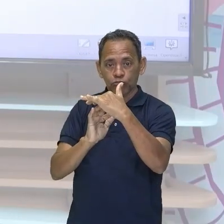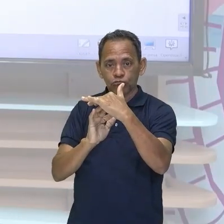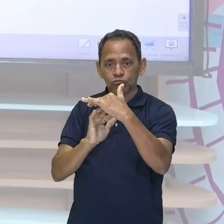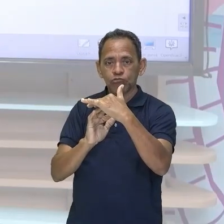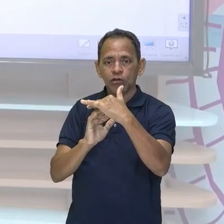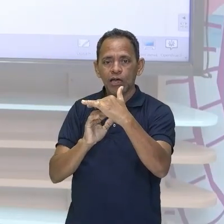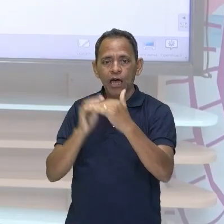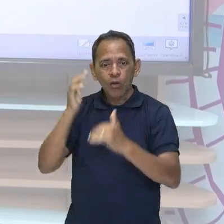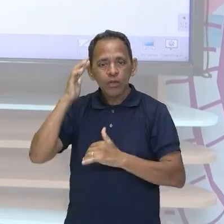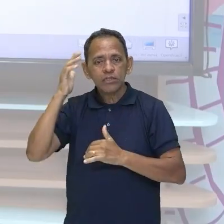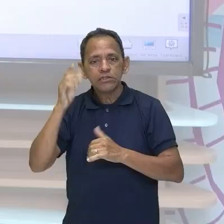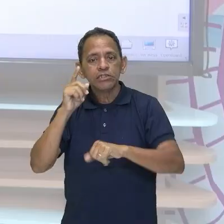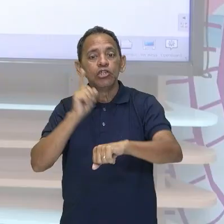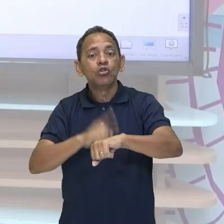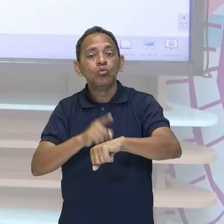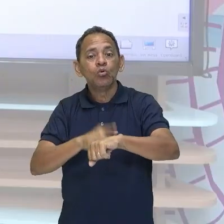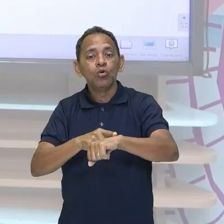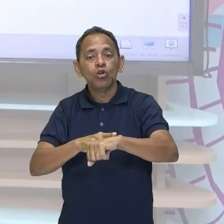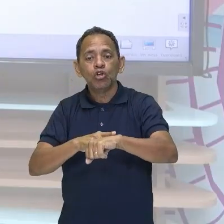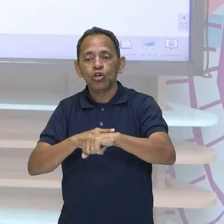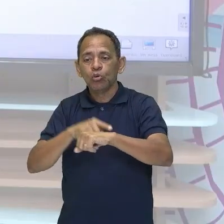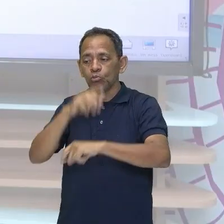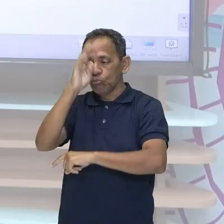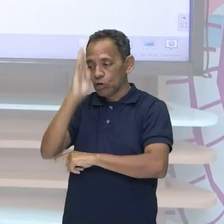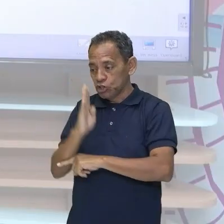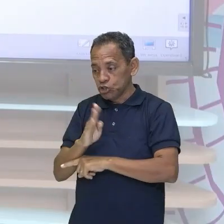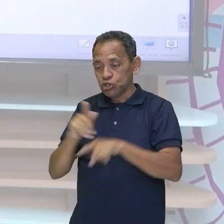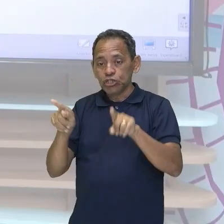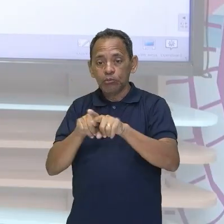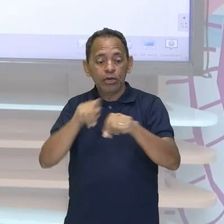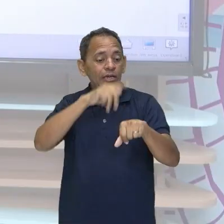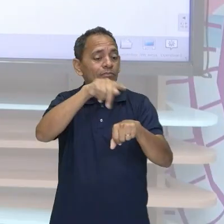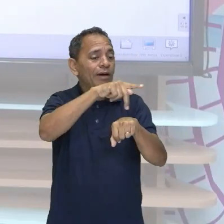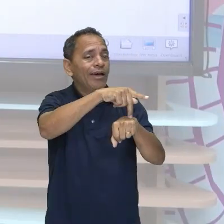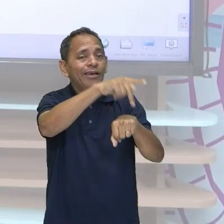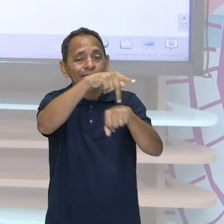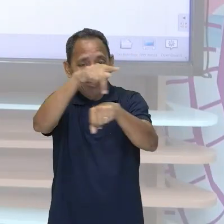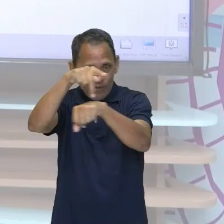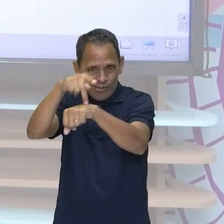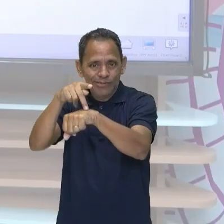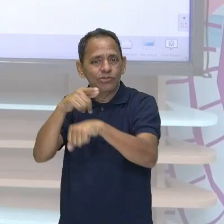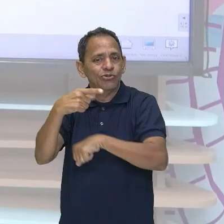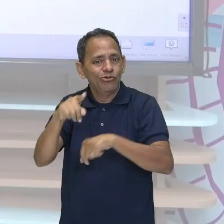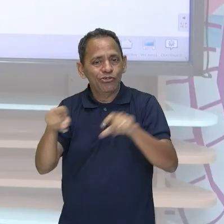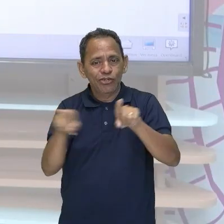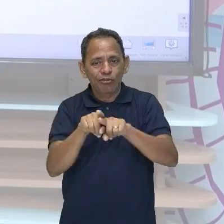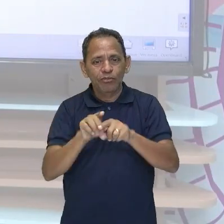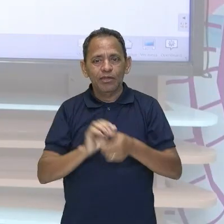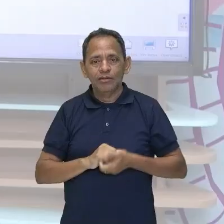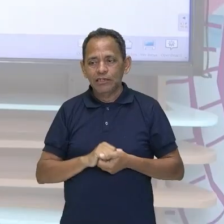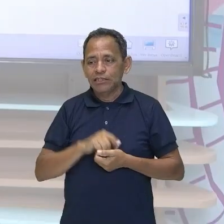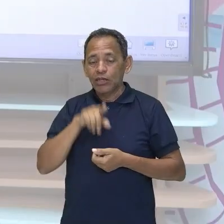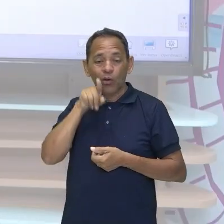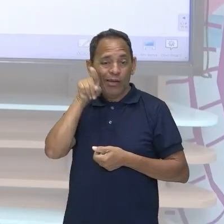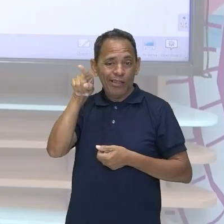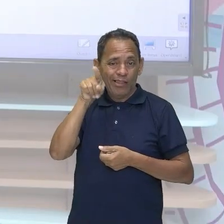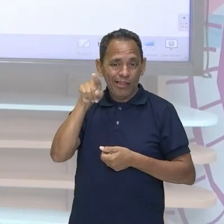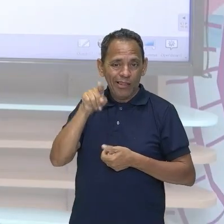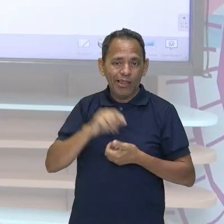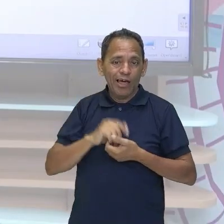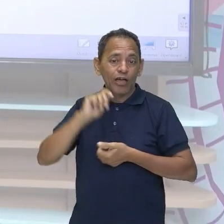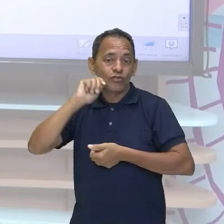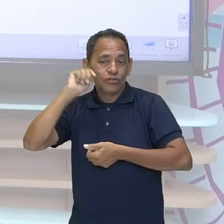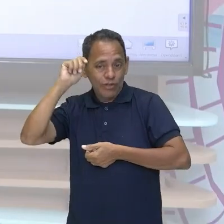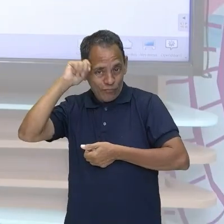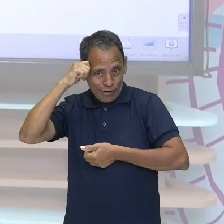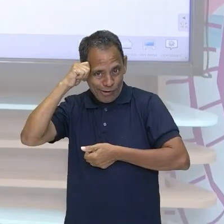tempo para o Brasil e também ali para outros continentes, para outros países. Nessa imigração que nós chamamos de